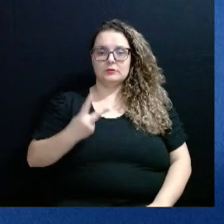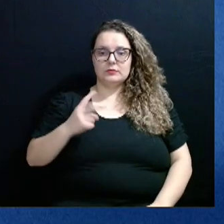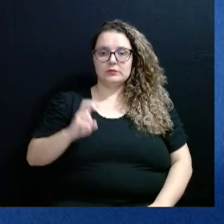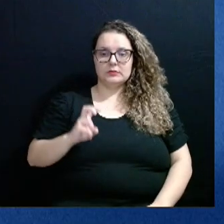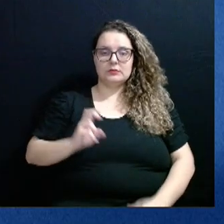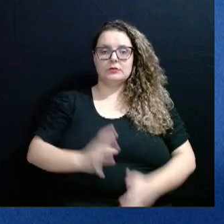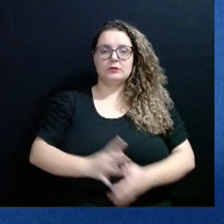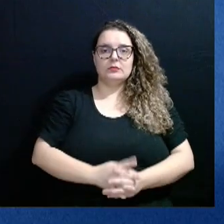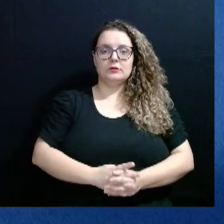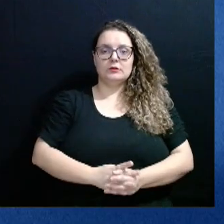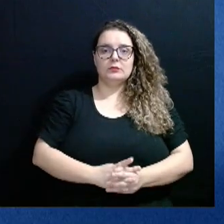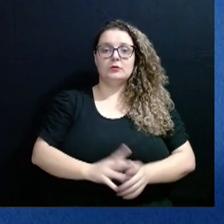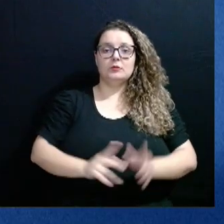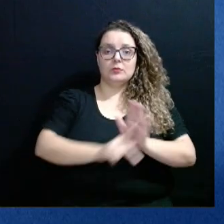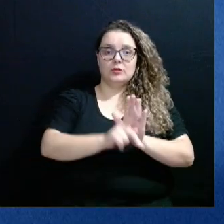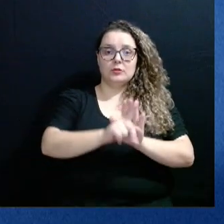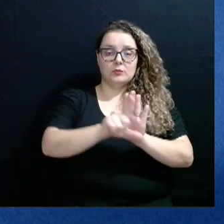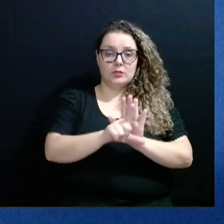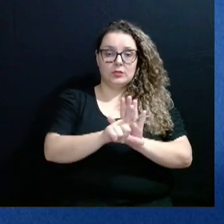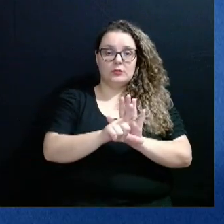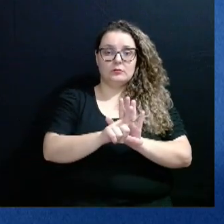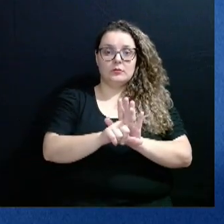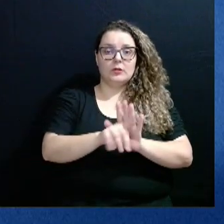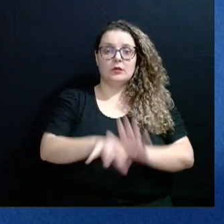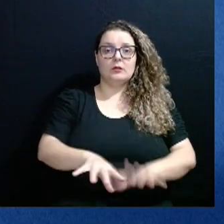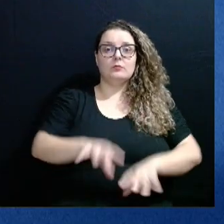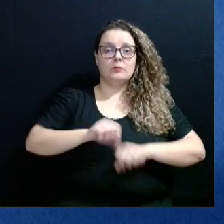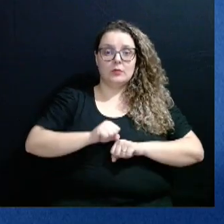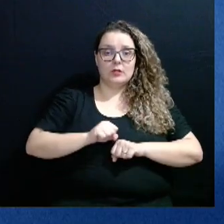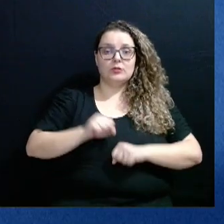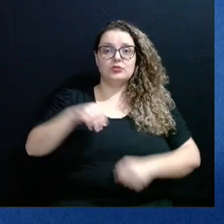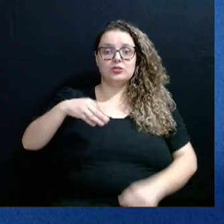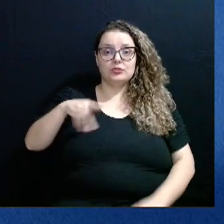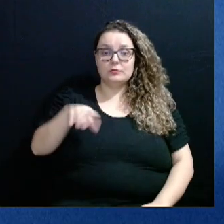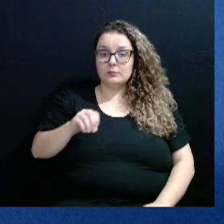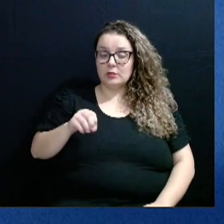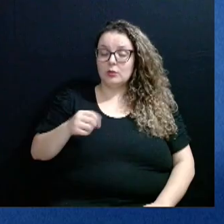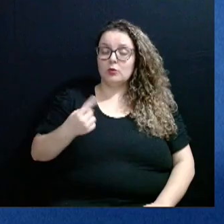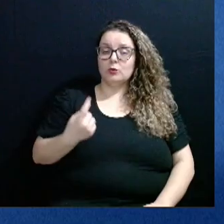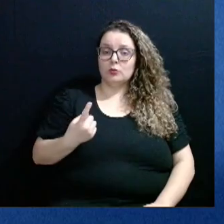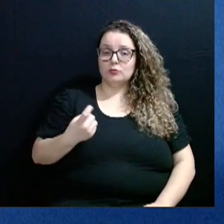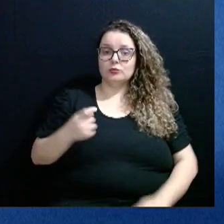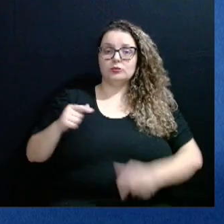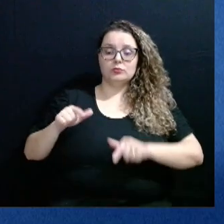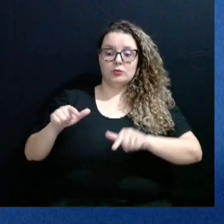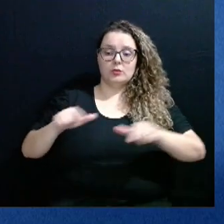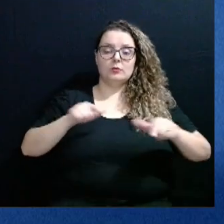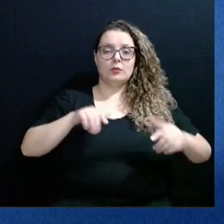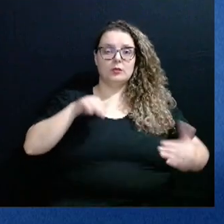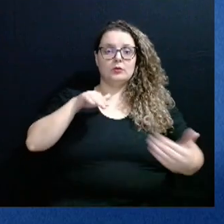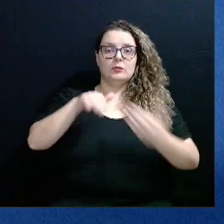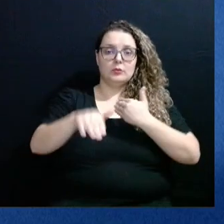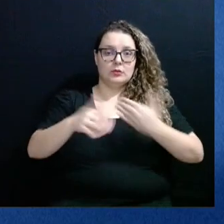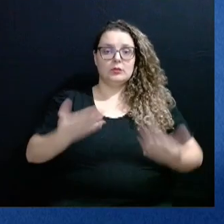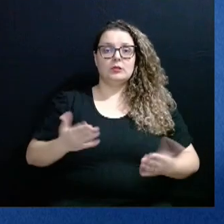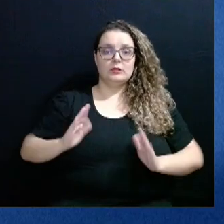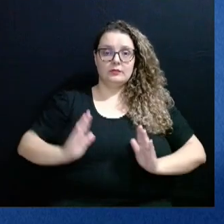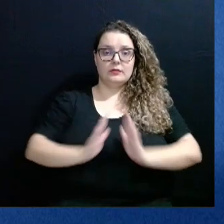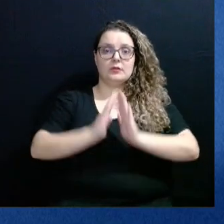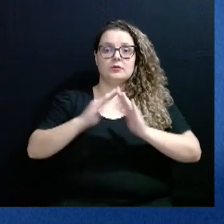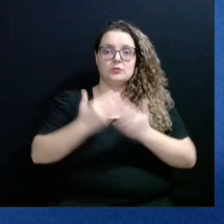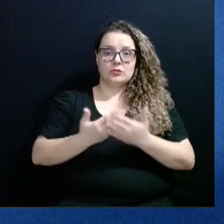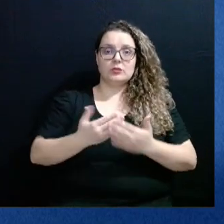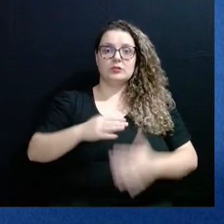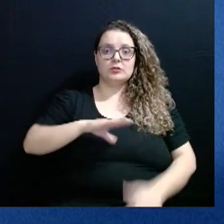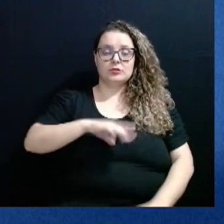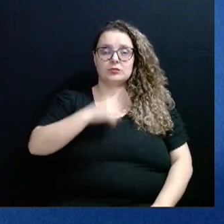de lei prevê a adoção de mão única nas vias localizadas em frente às escolas de Campinas.